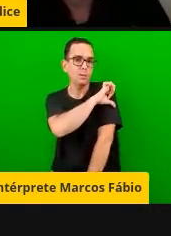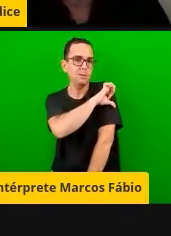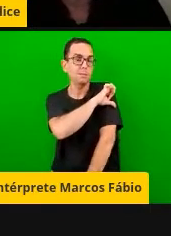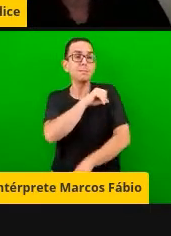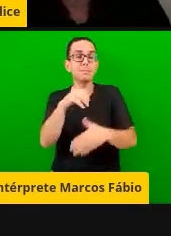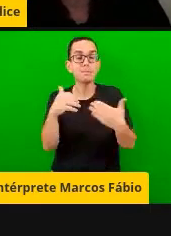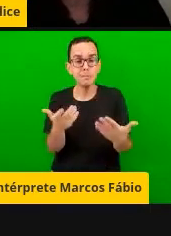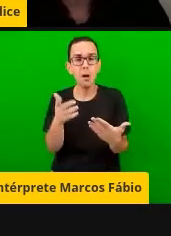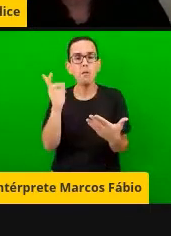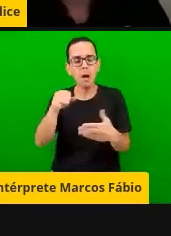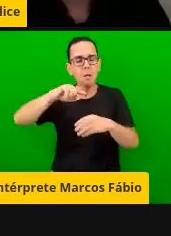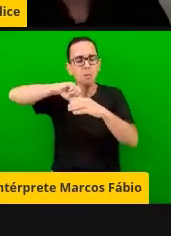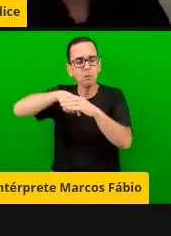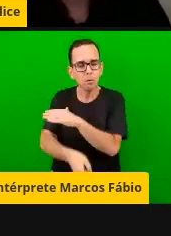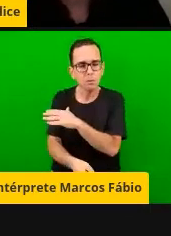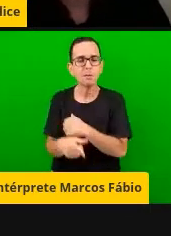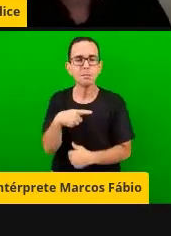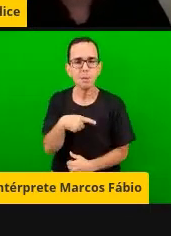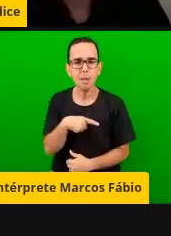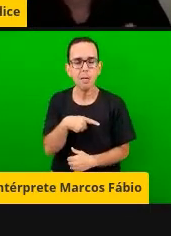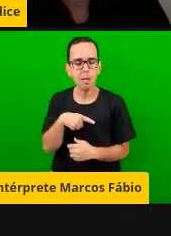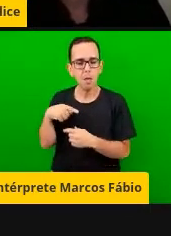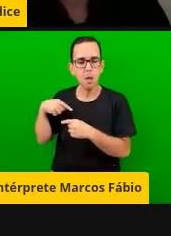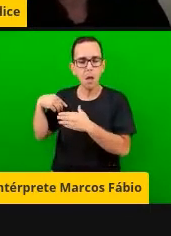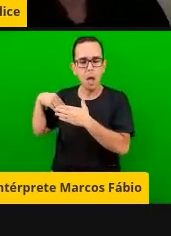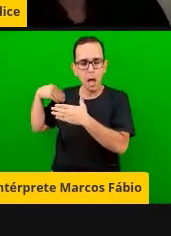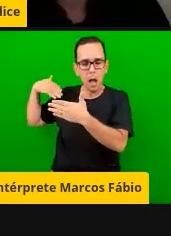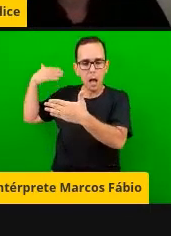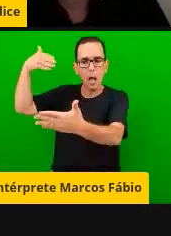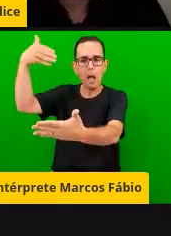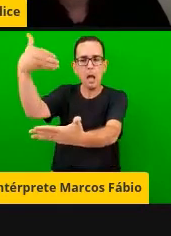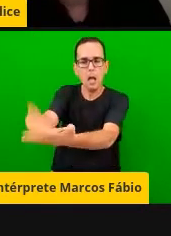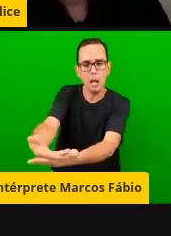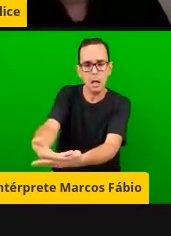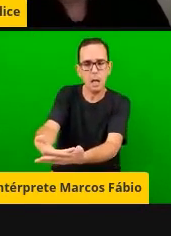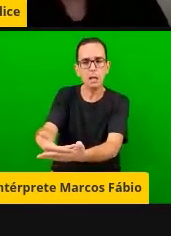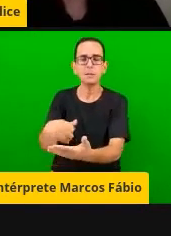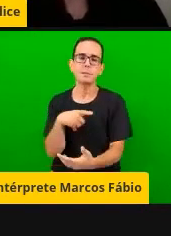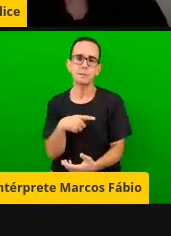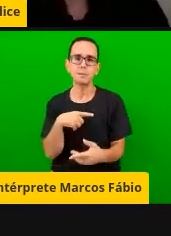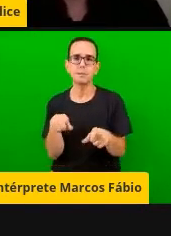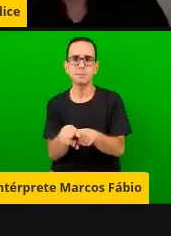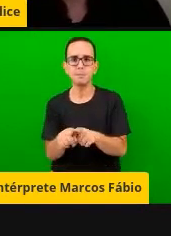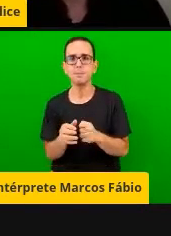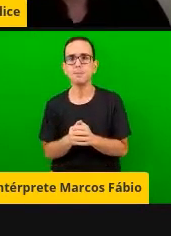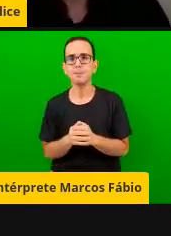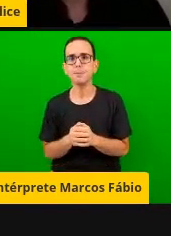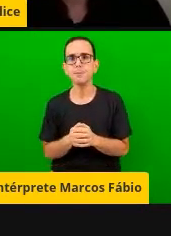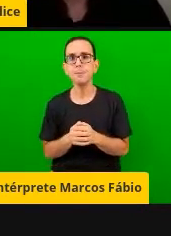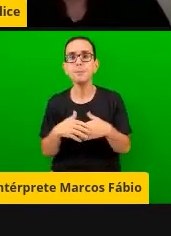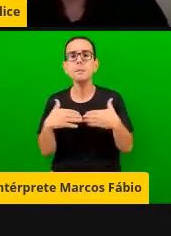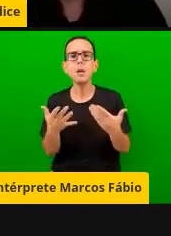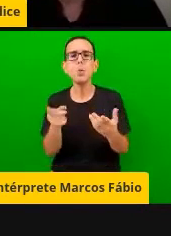sendo aprofundadas ao longo, né, ao longo do tempo. Então, o que a gente